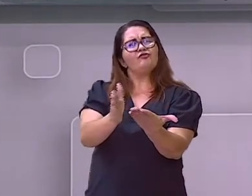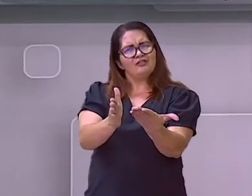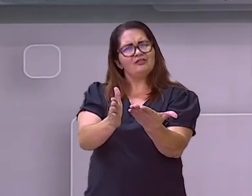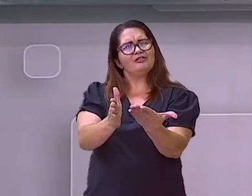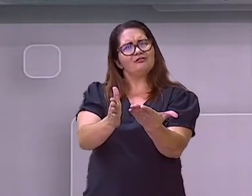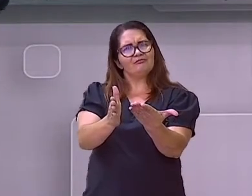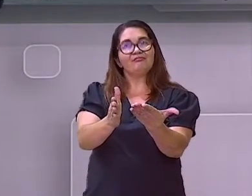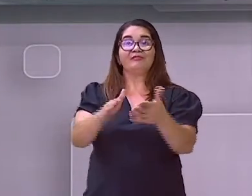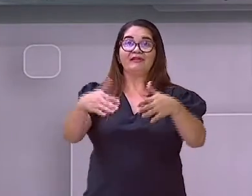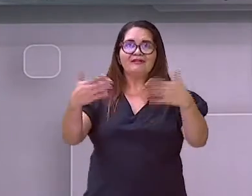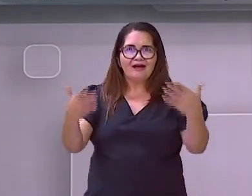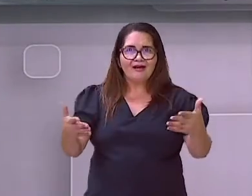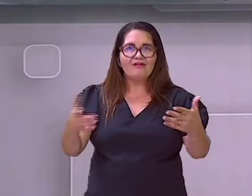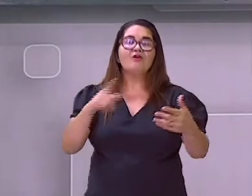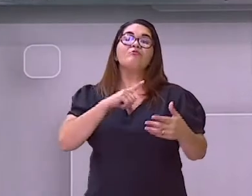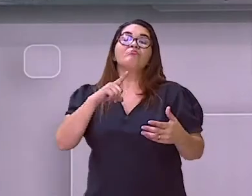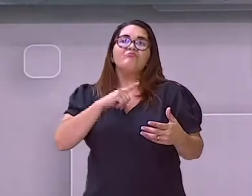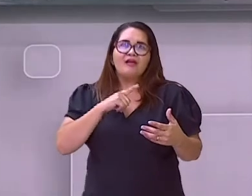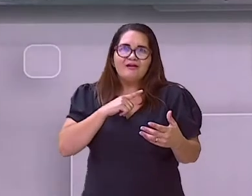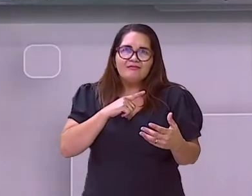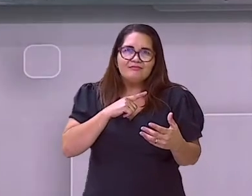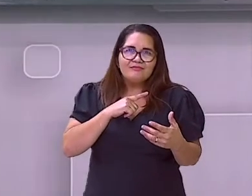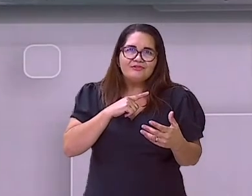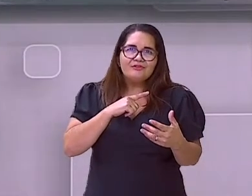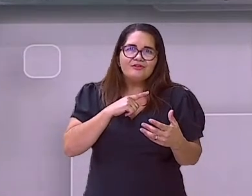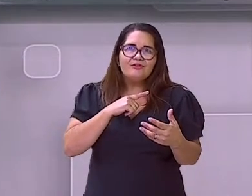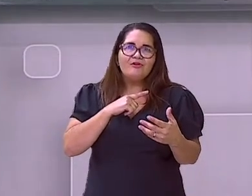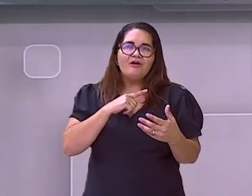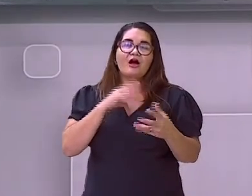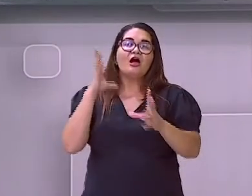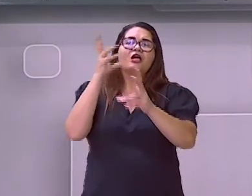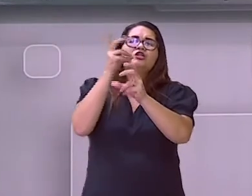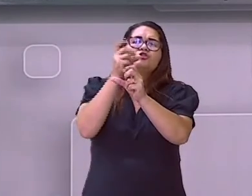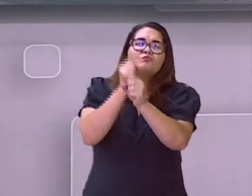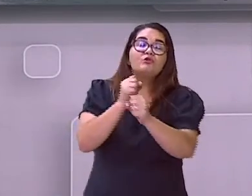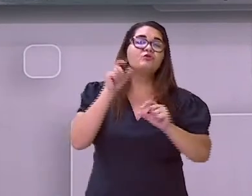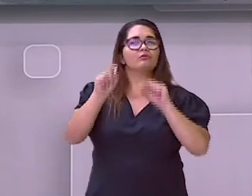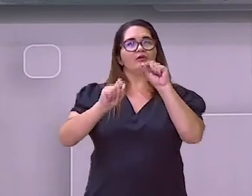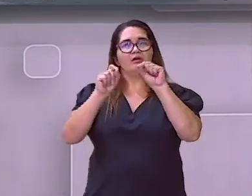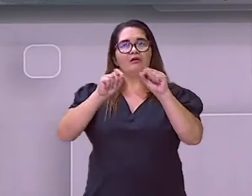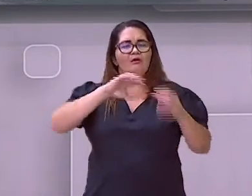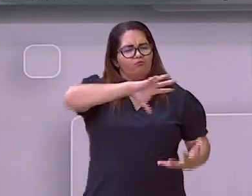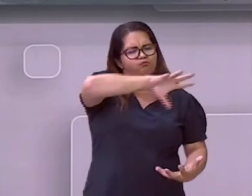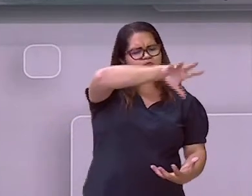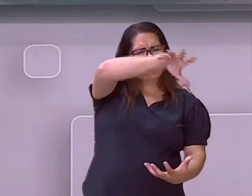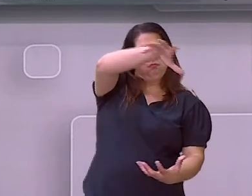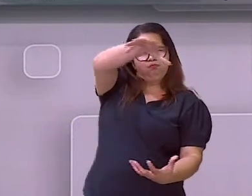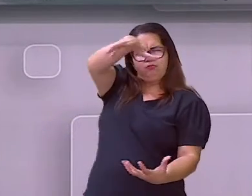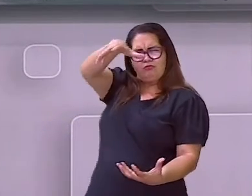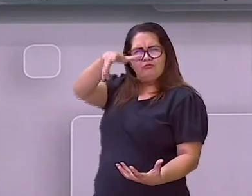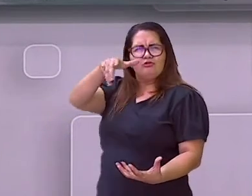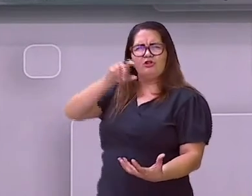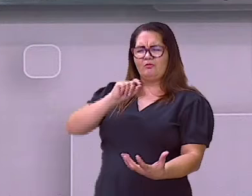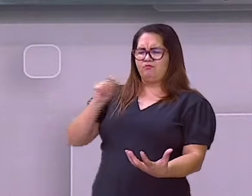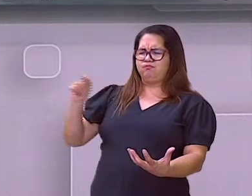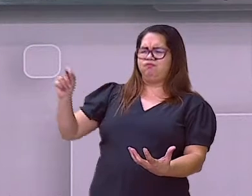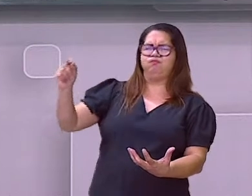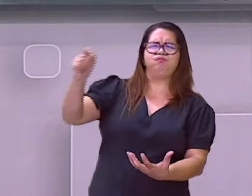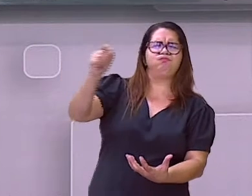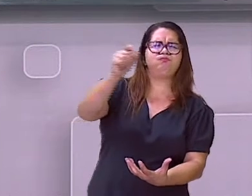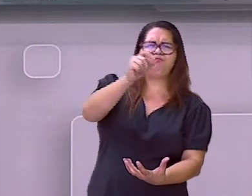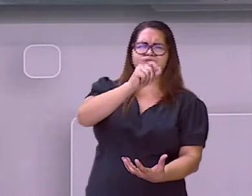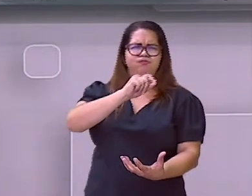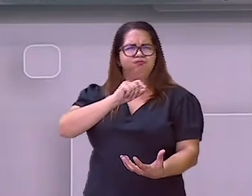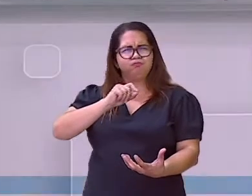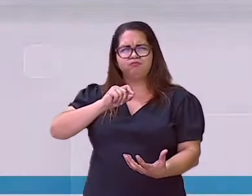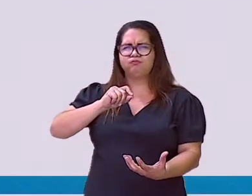Um continente muito grande, principalmente de norte a sul. A